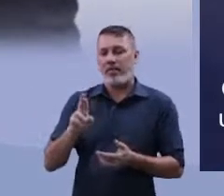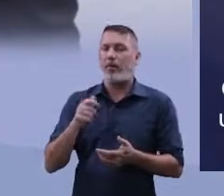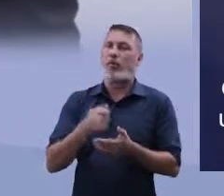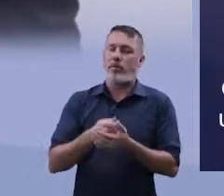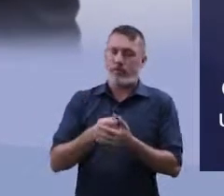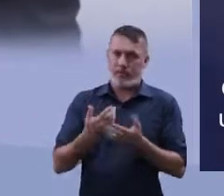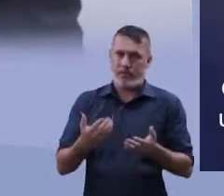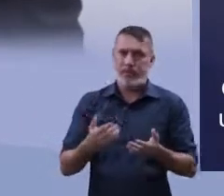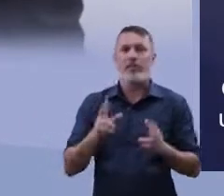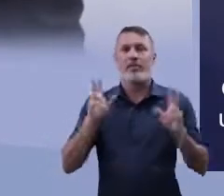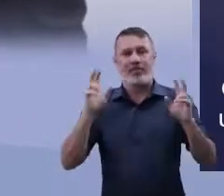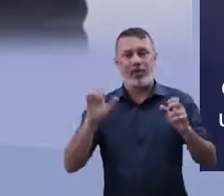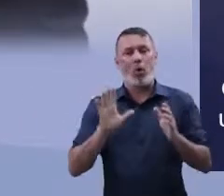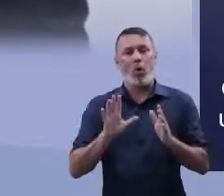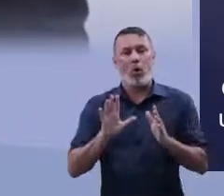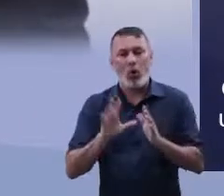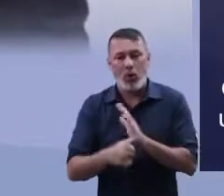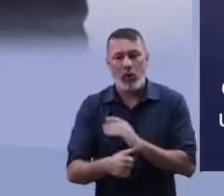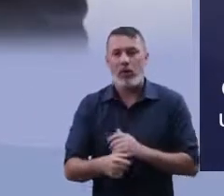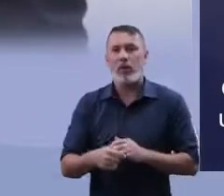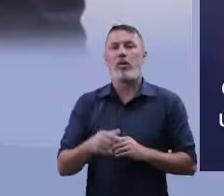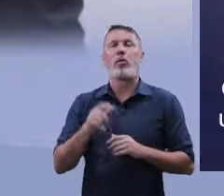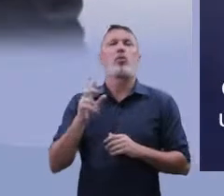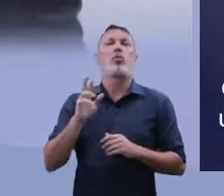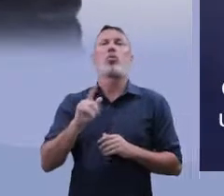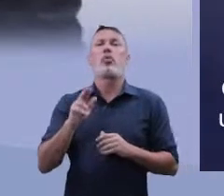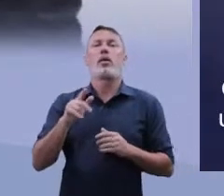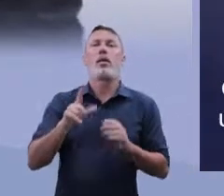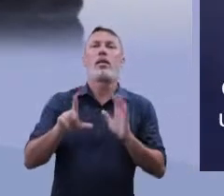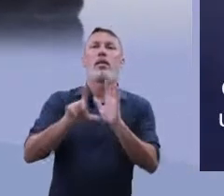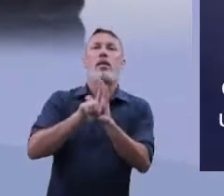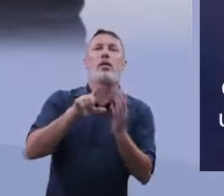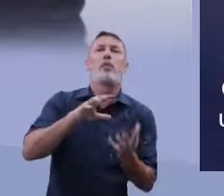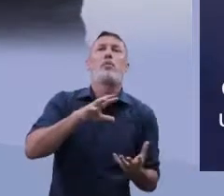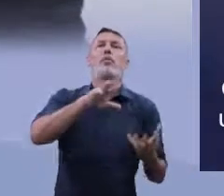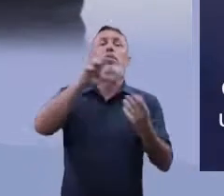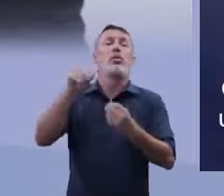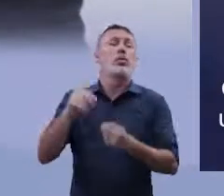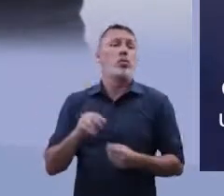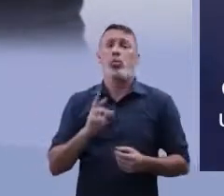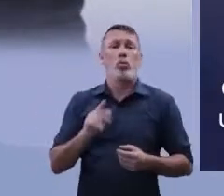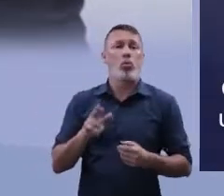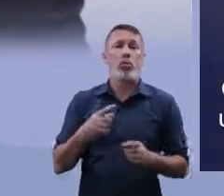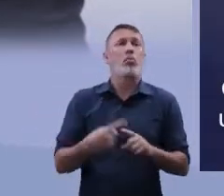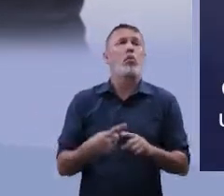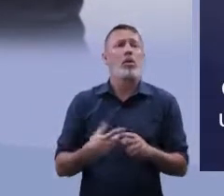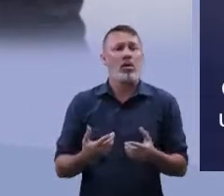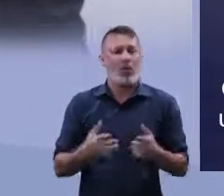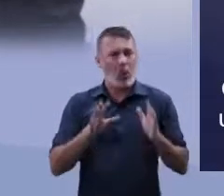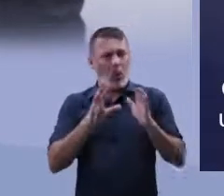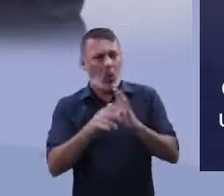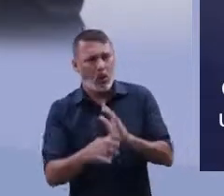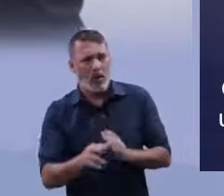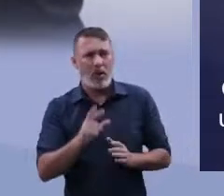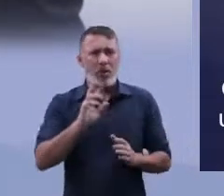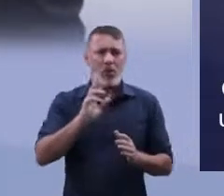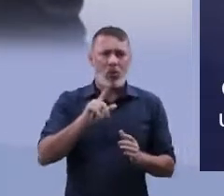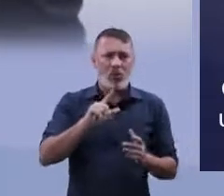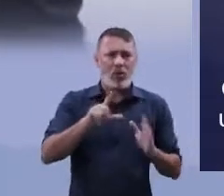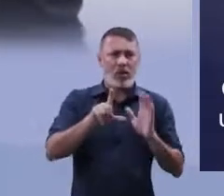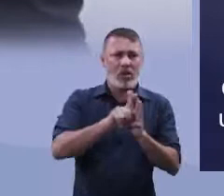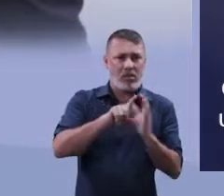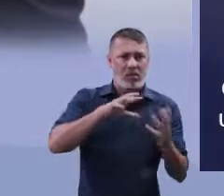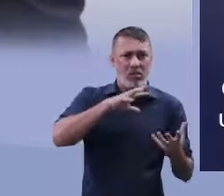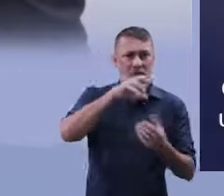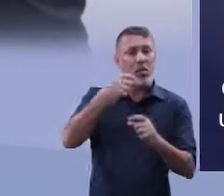legal. Então roubar não pode ser uma lei universal. Por que não pode ser uma lei universal roubar? Porque eu sei que